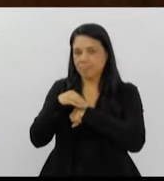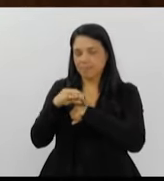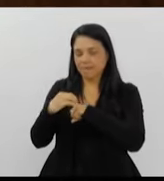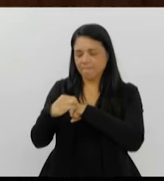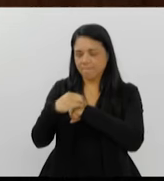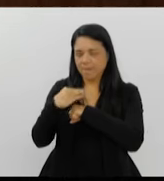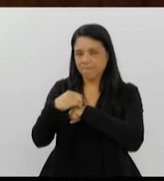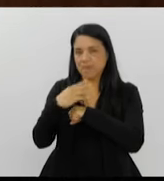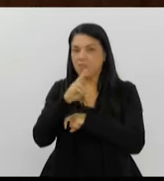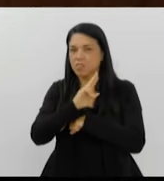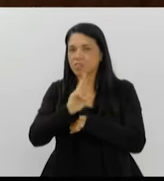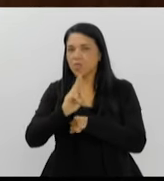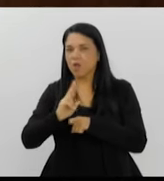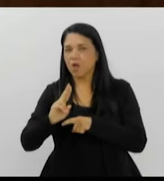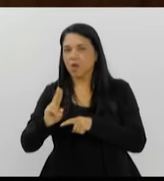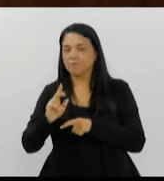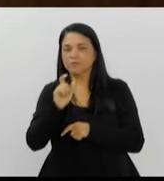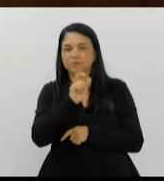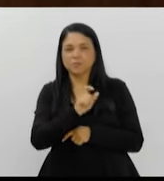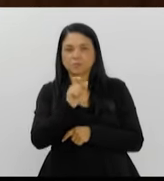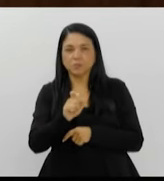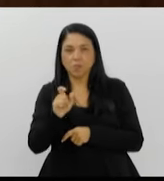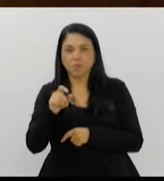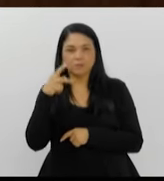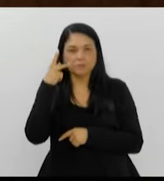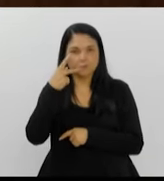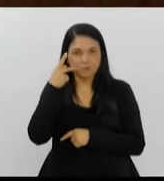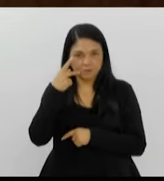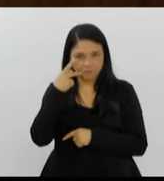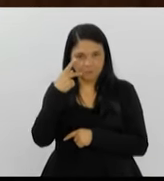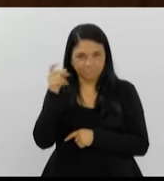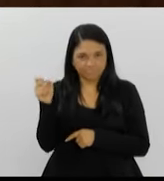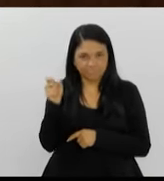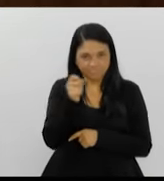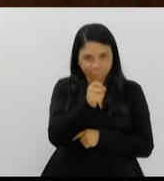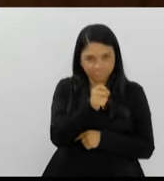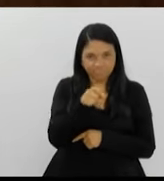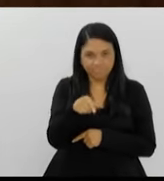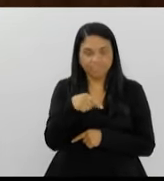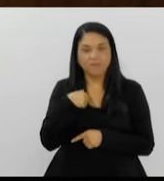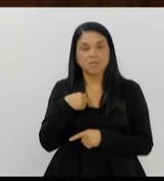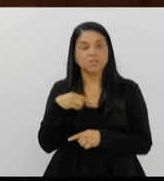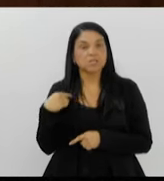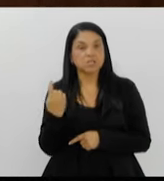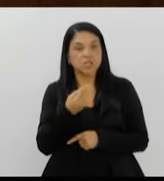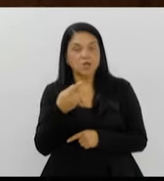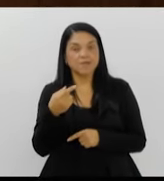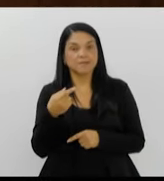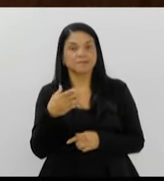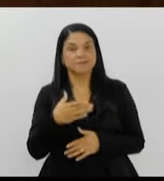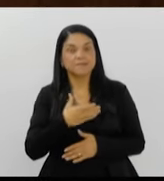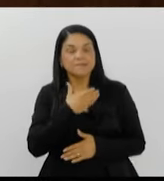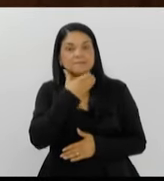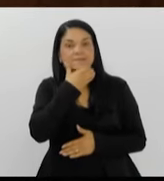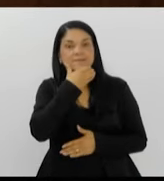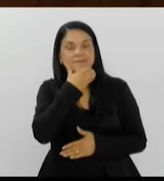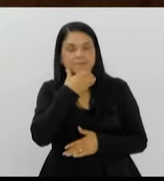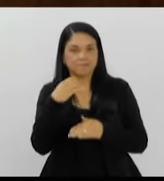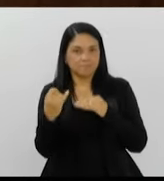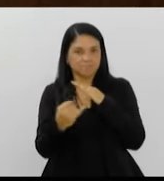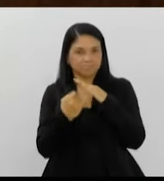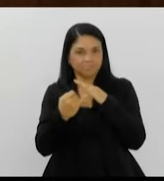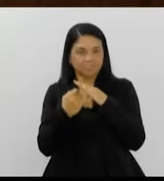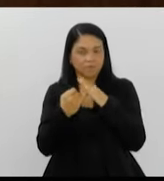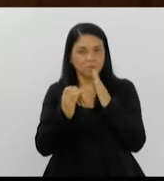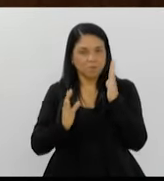políticas nas polícias do Rio de Janeiro nós estamos vivendo uma crise institucional vivemos o pior momento do Rio de